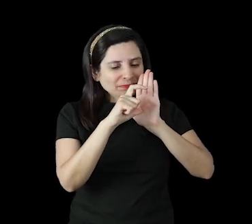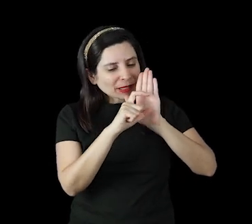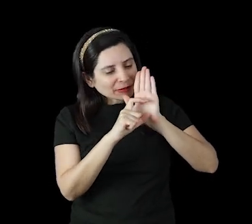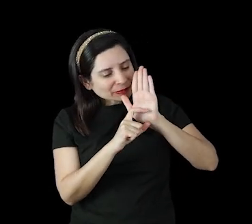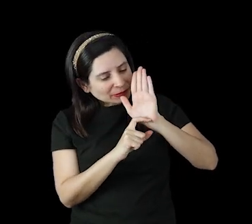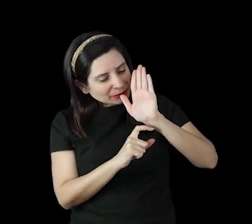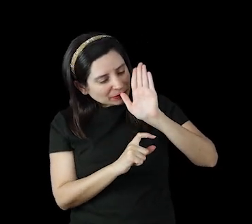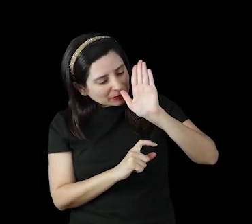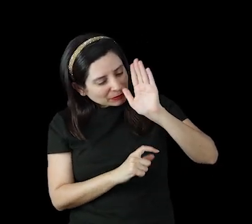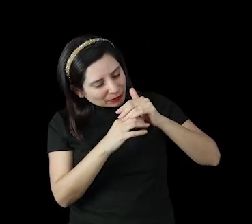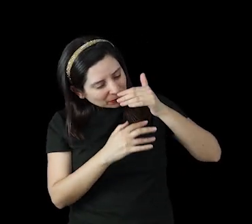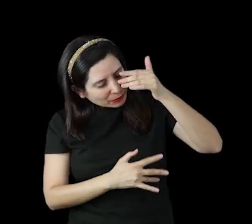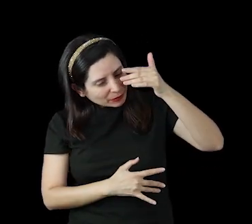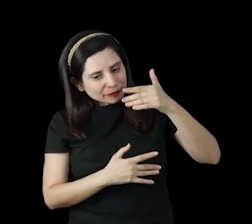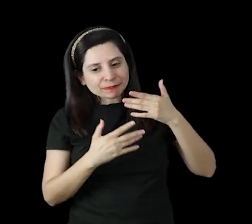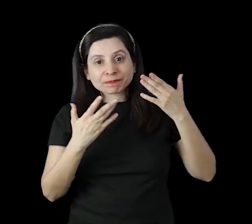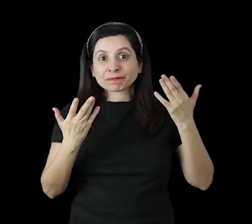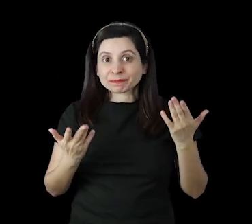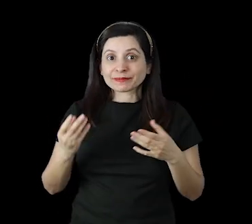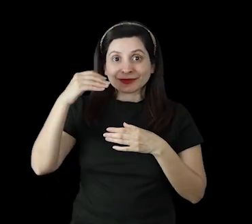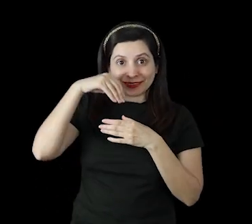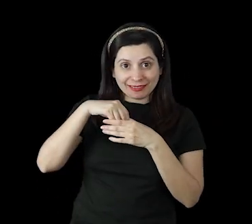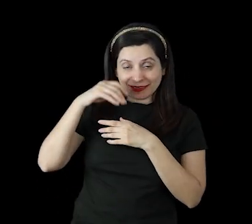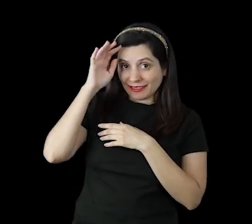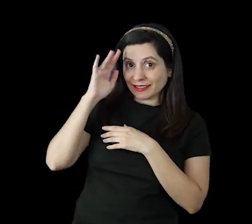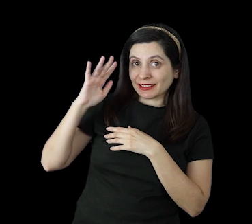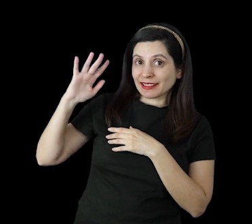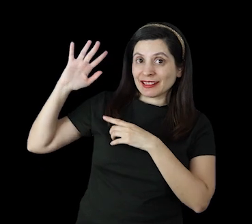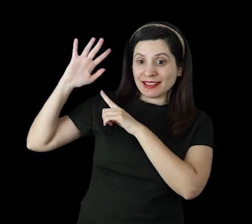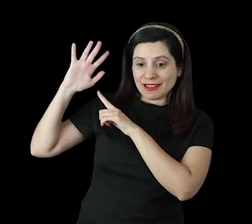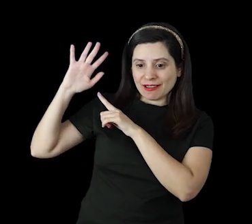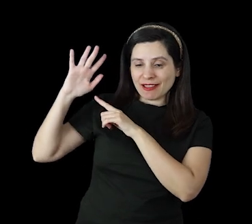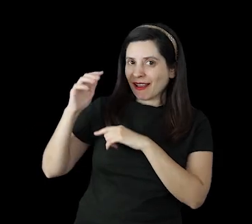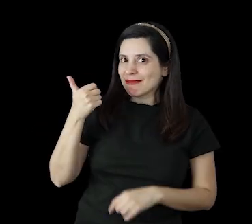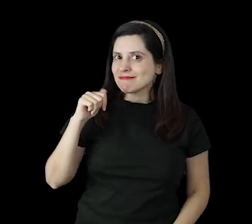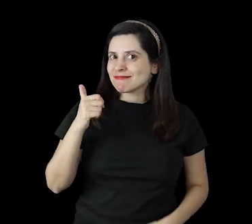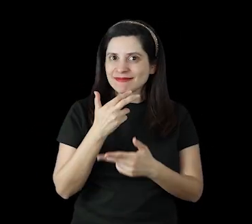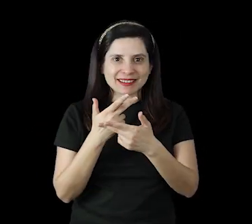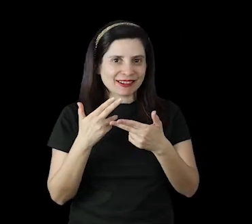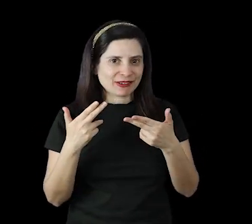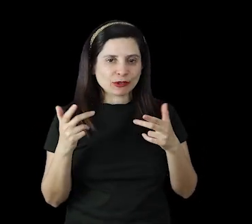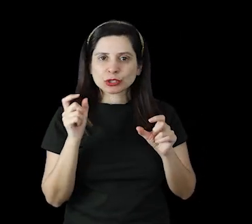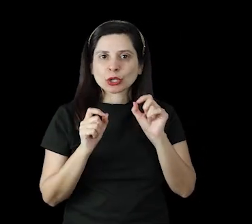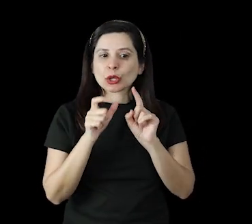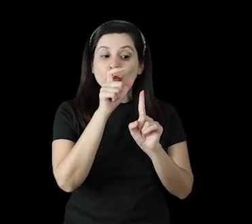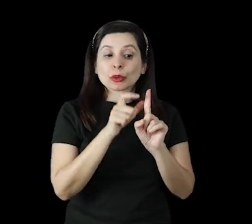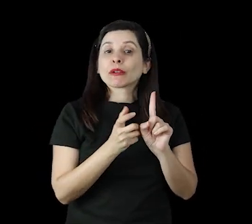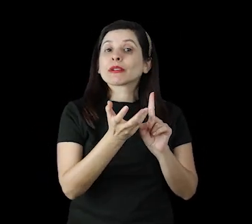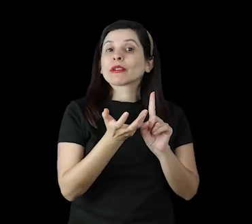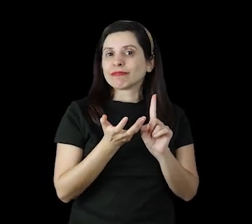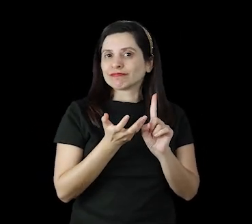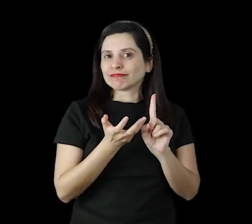encaixar. Né, então dentro dessa teoria, a primeira coisa, assim, é o que que o personagem